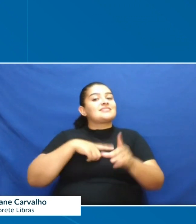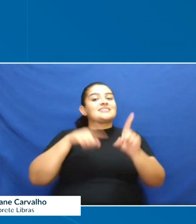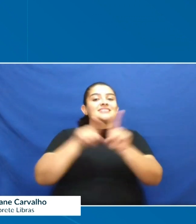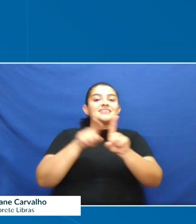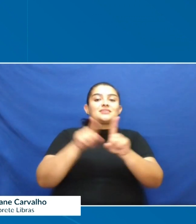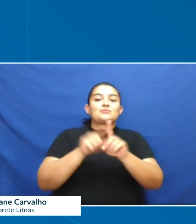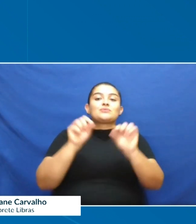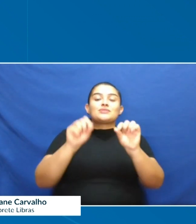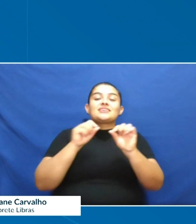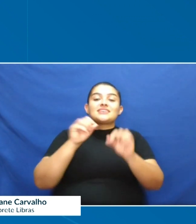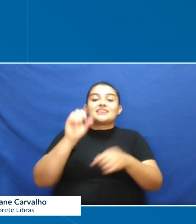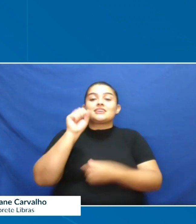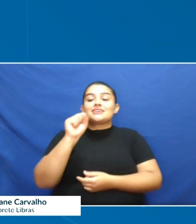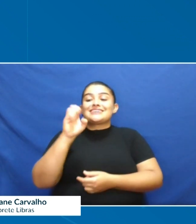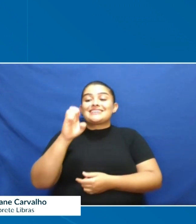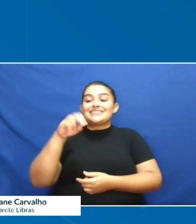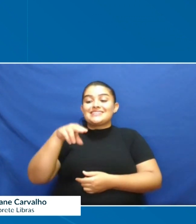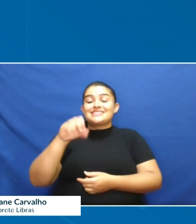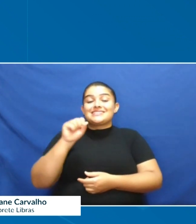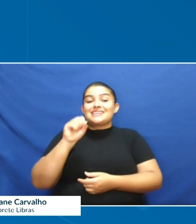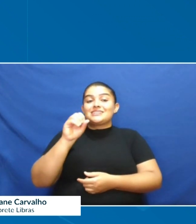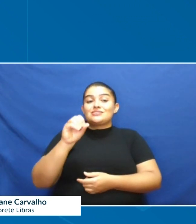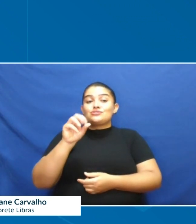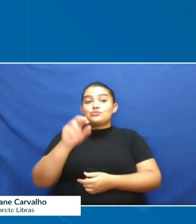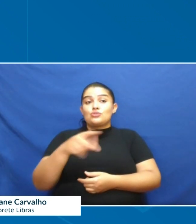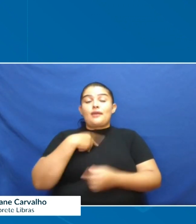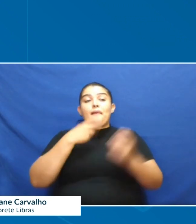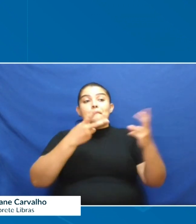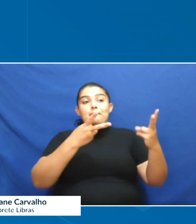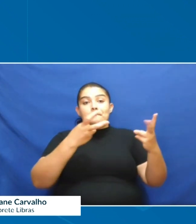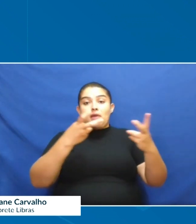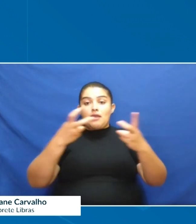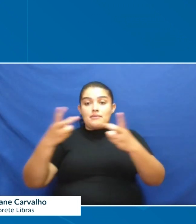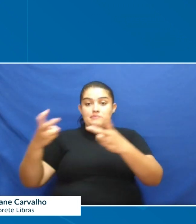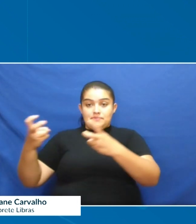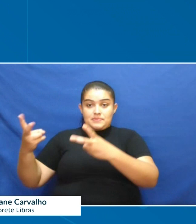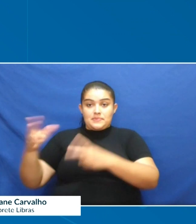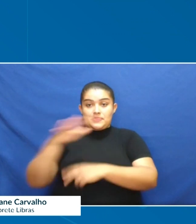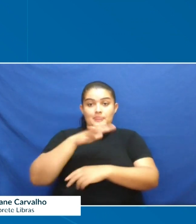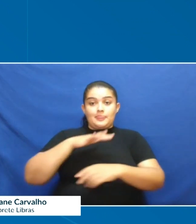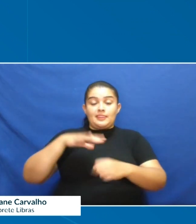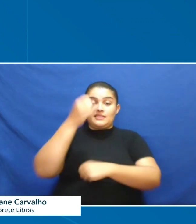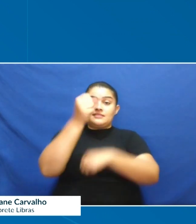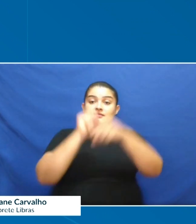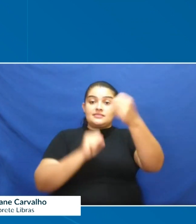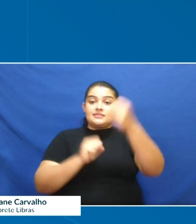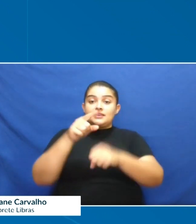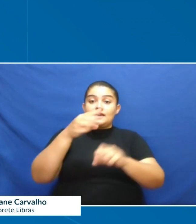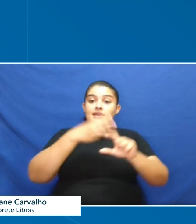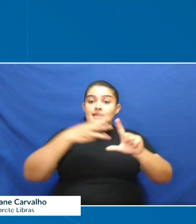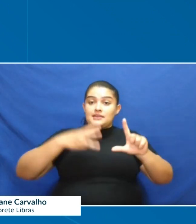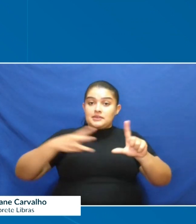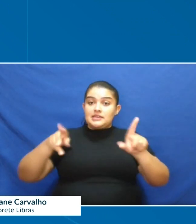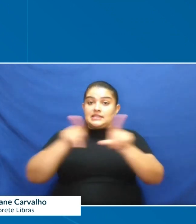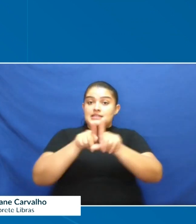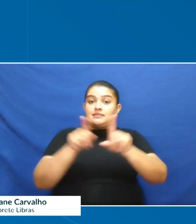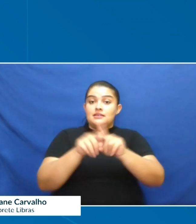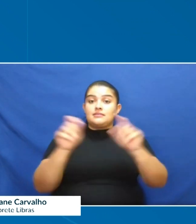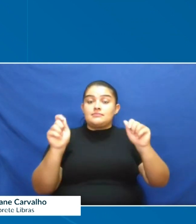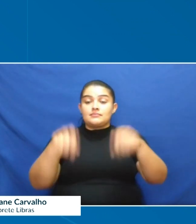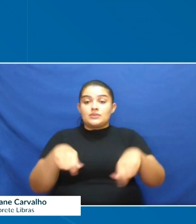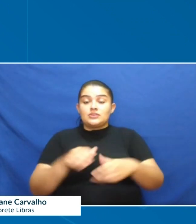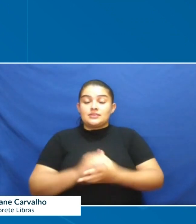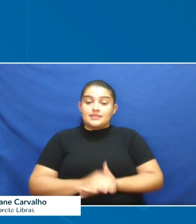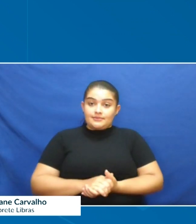alarmes, sensores que detectam alarmes em situações industriais, e essa plataforma,